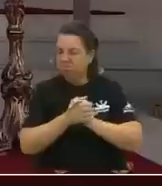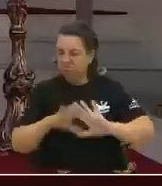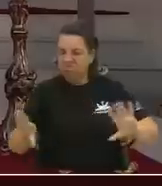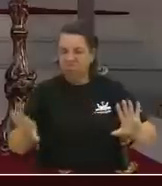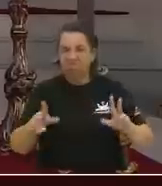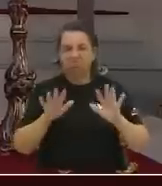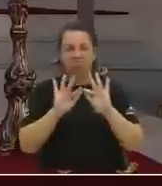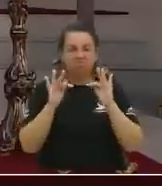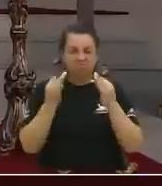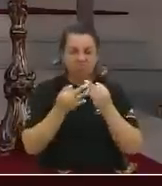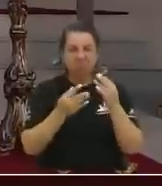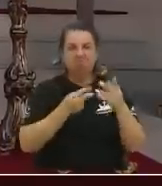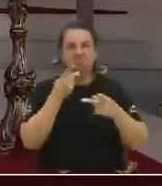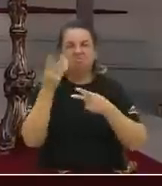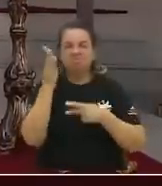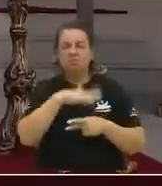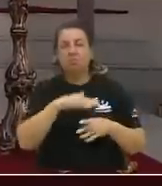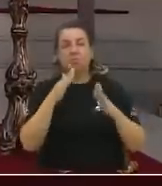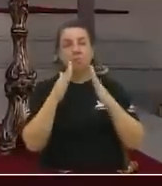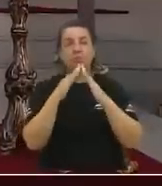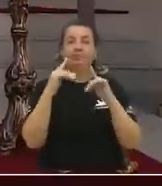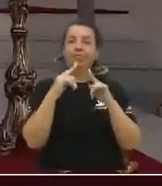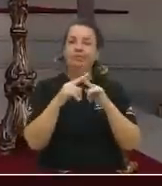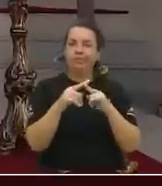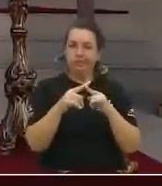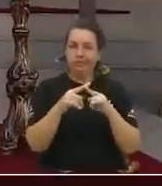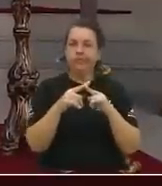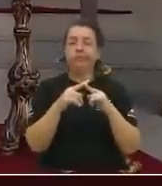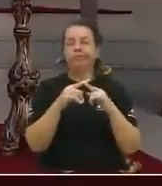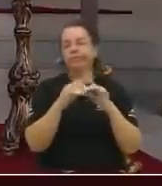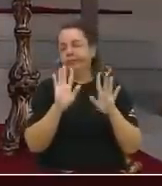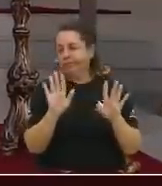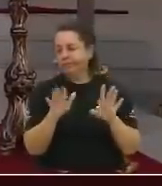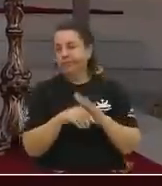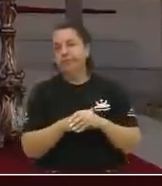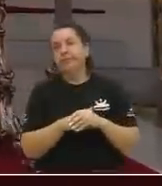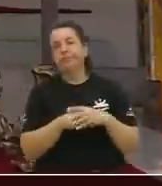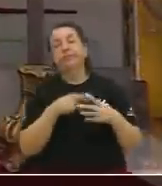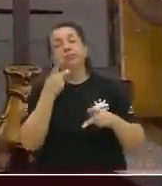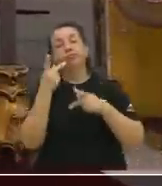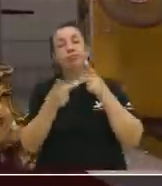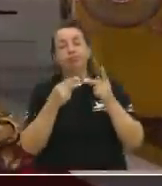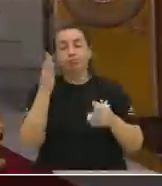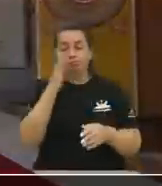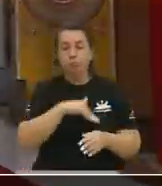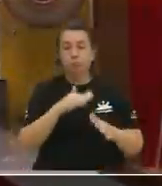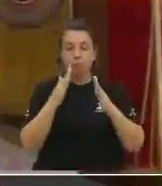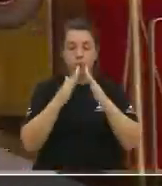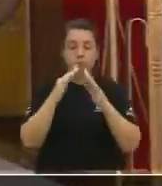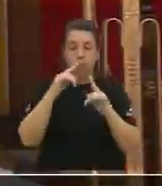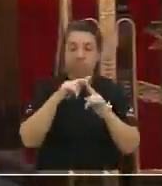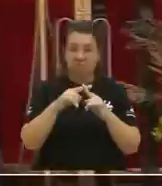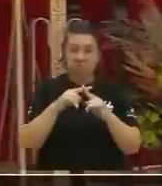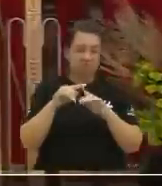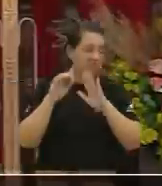difamar a igreja. Você pode perceber? Difama a igreja, cai o